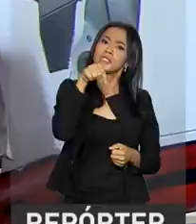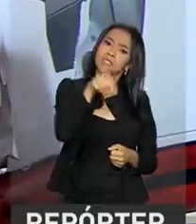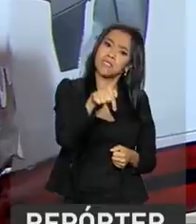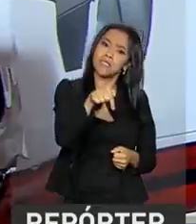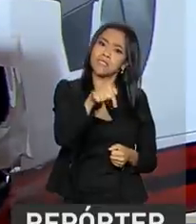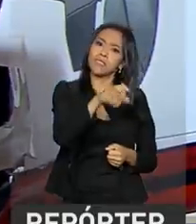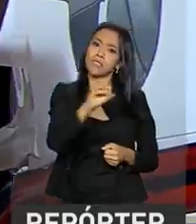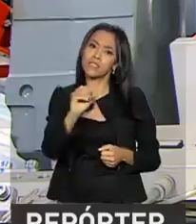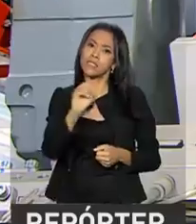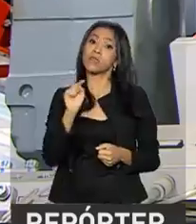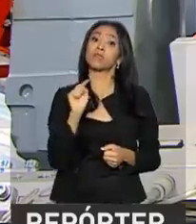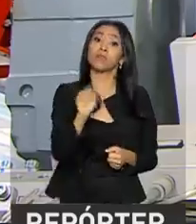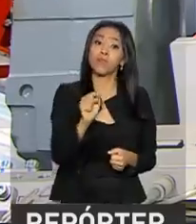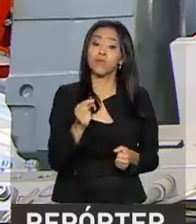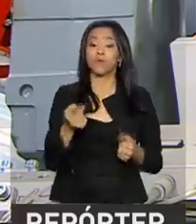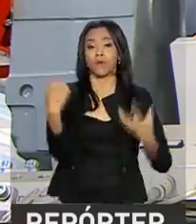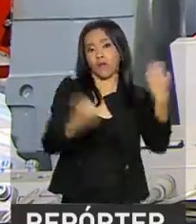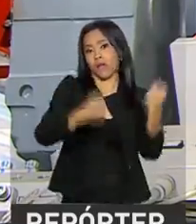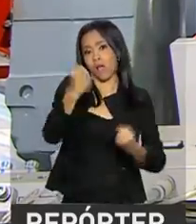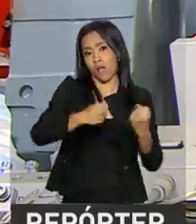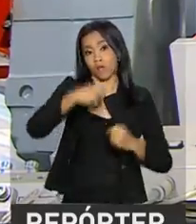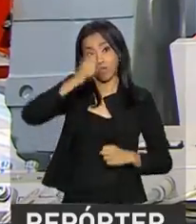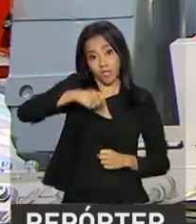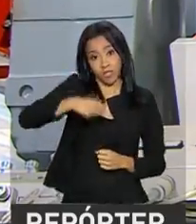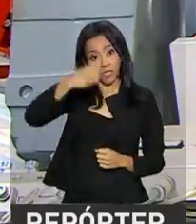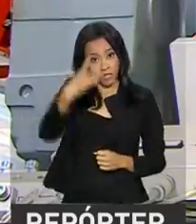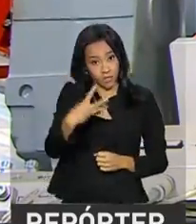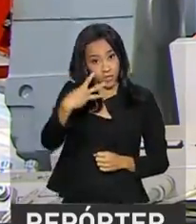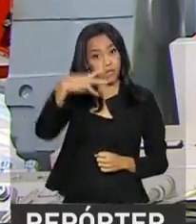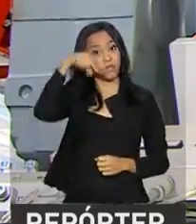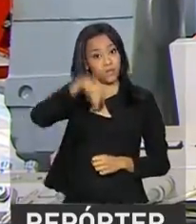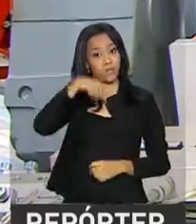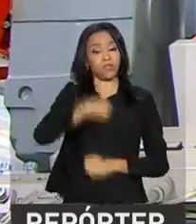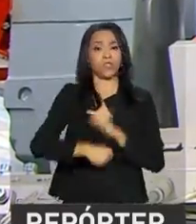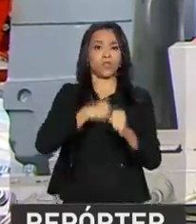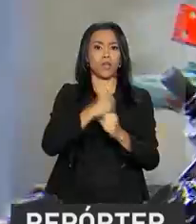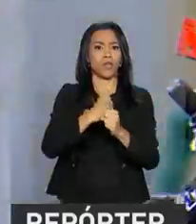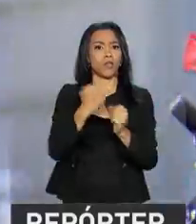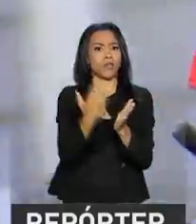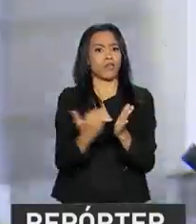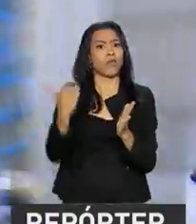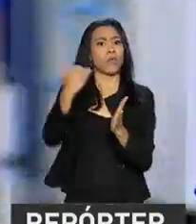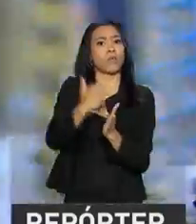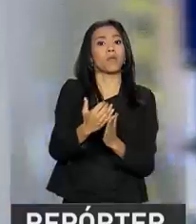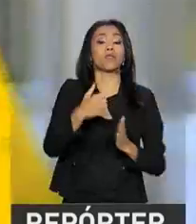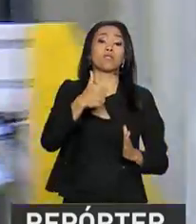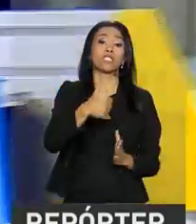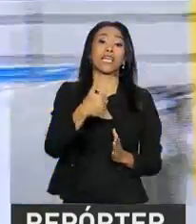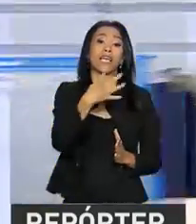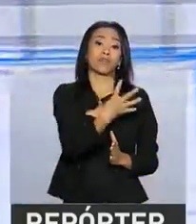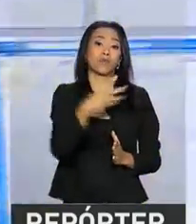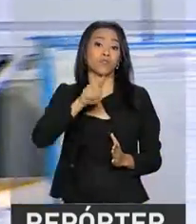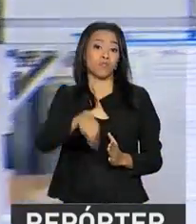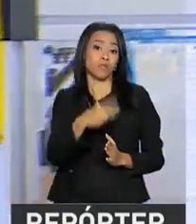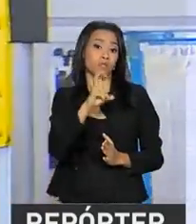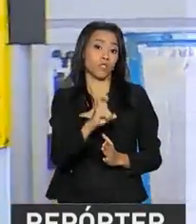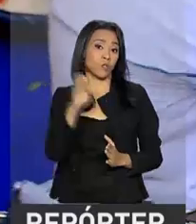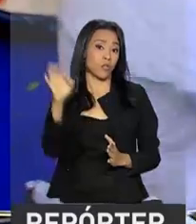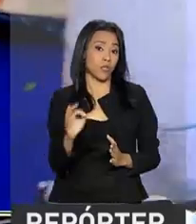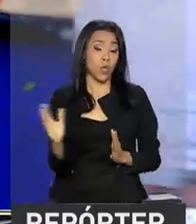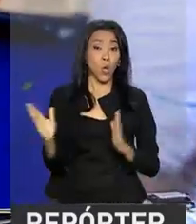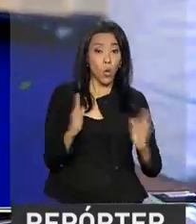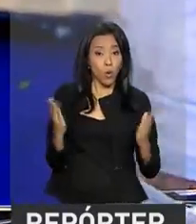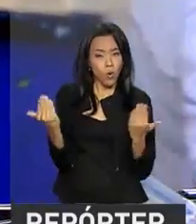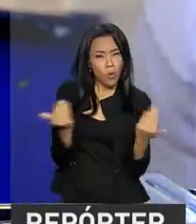700 mil veículos nos três primeiros meses deste ano, uma ampliação de mais de 14,5% na comparação com o